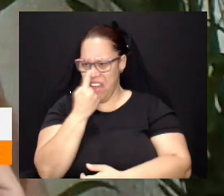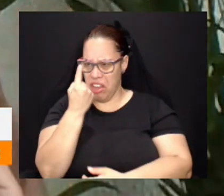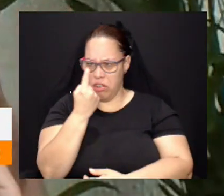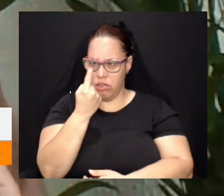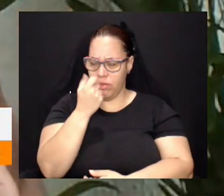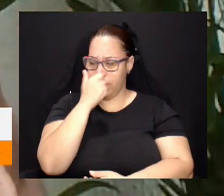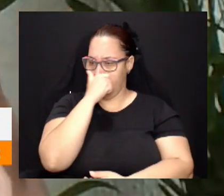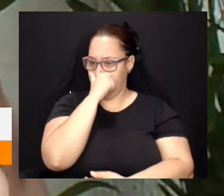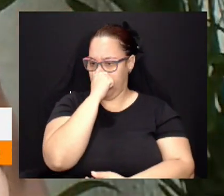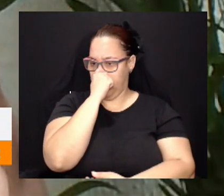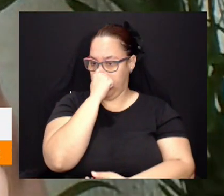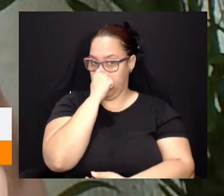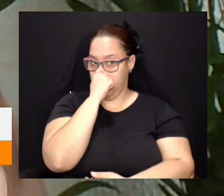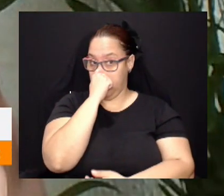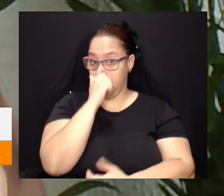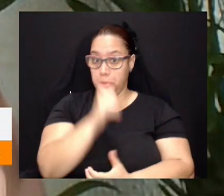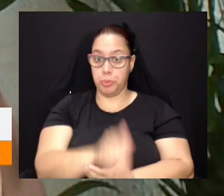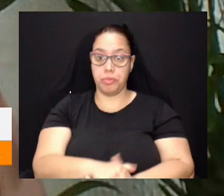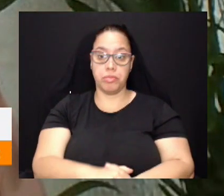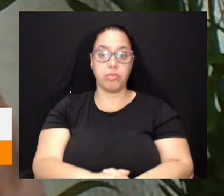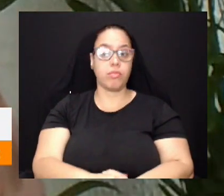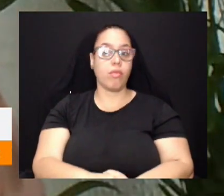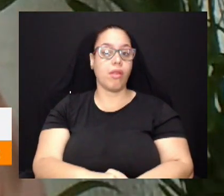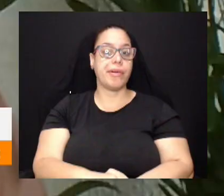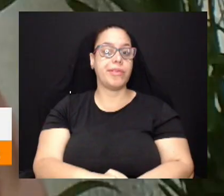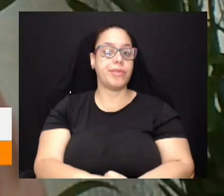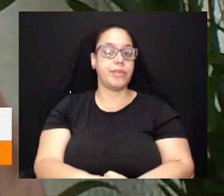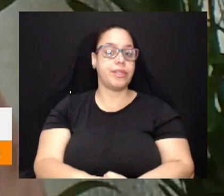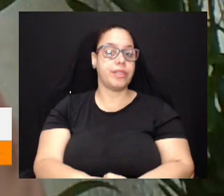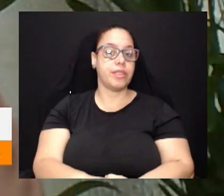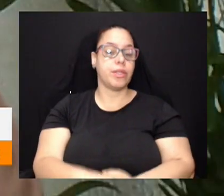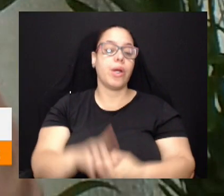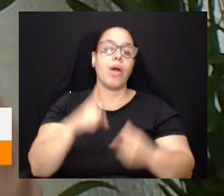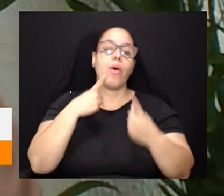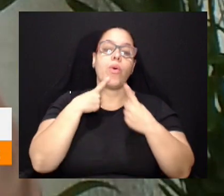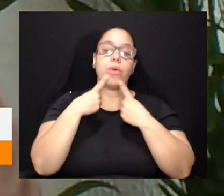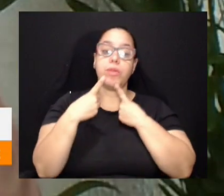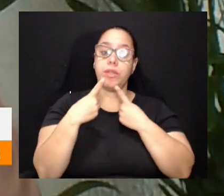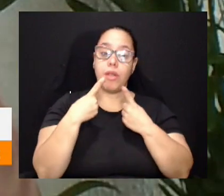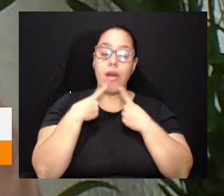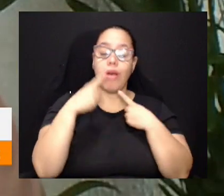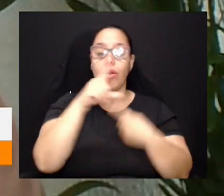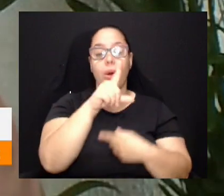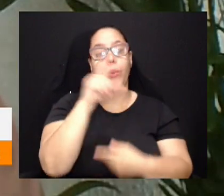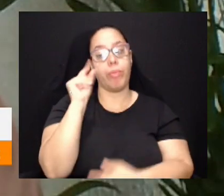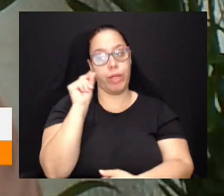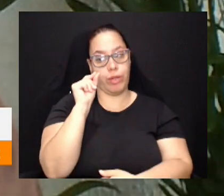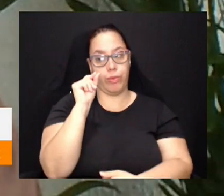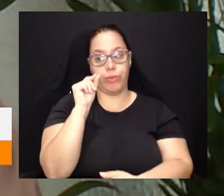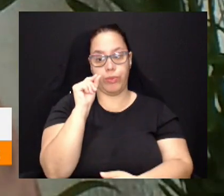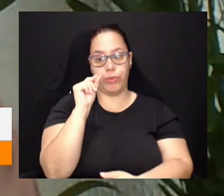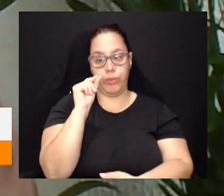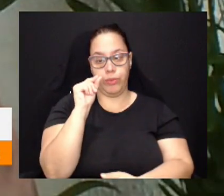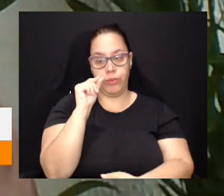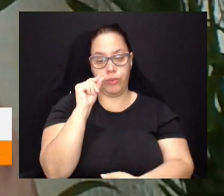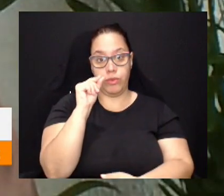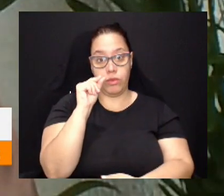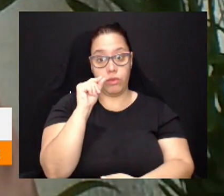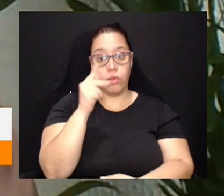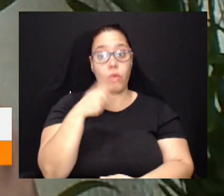O caminho é o diálogo. Então, o diálogo é falar de uma